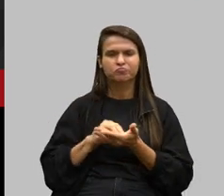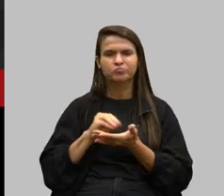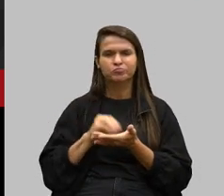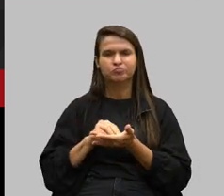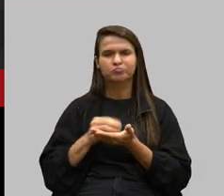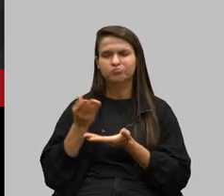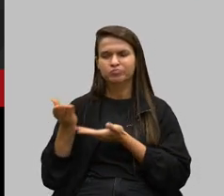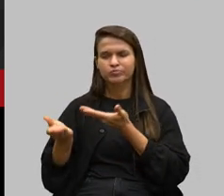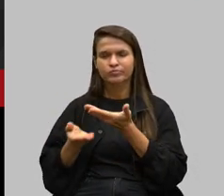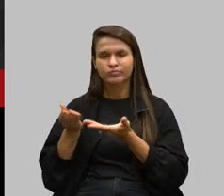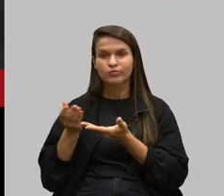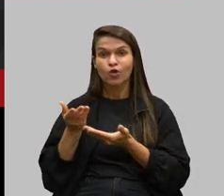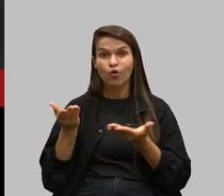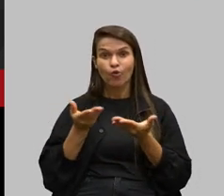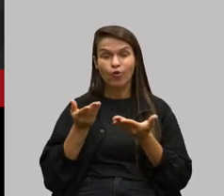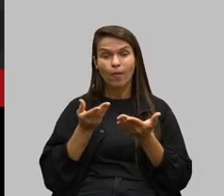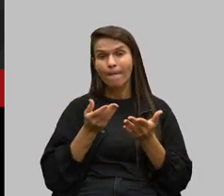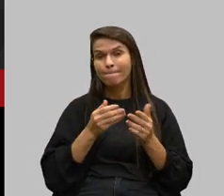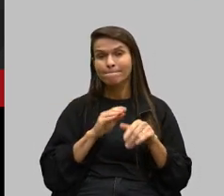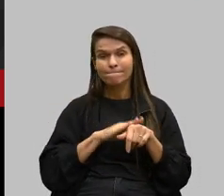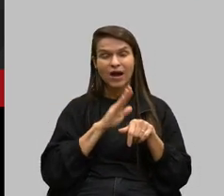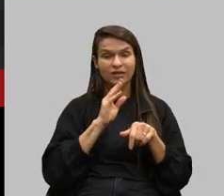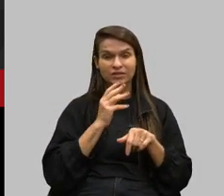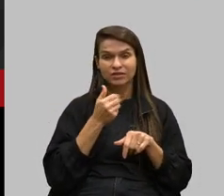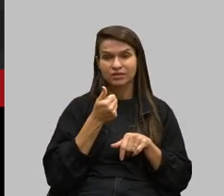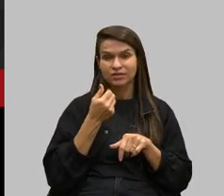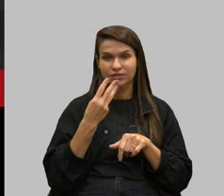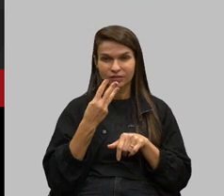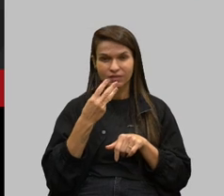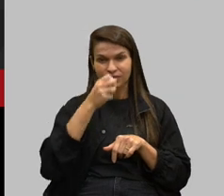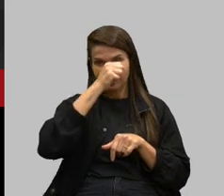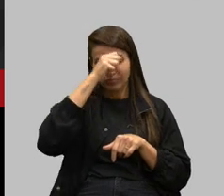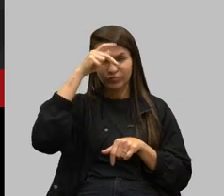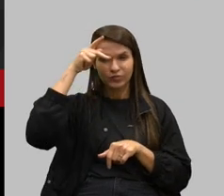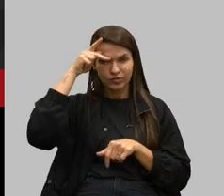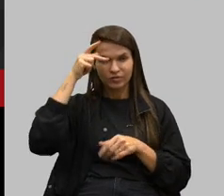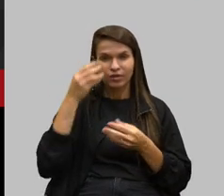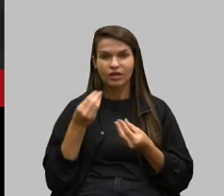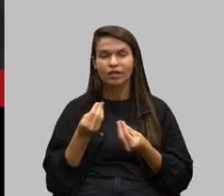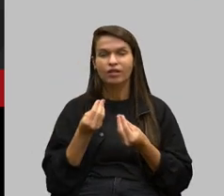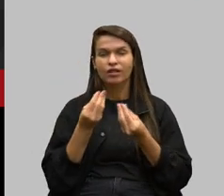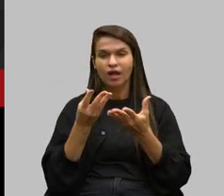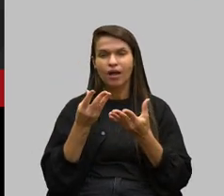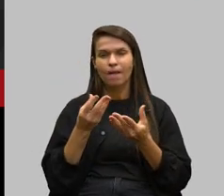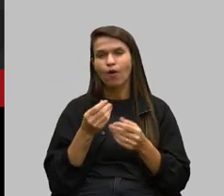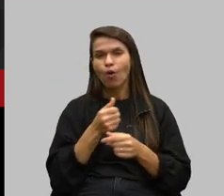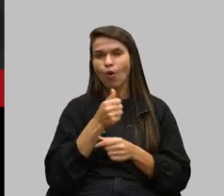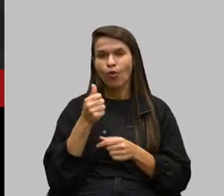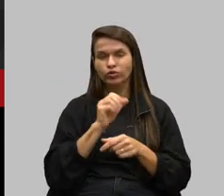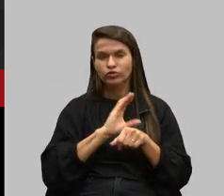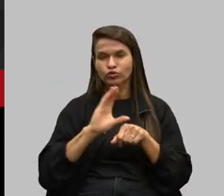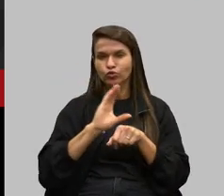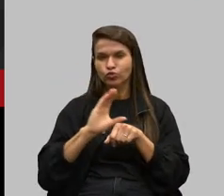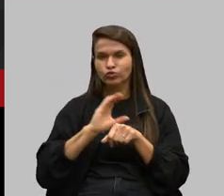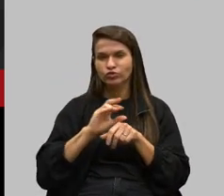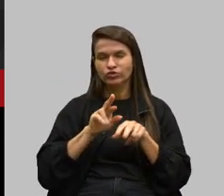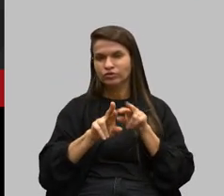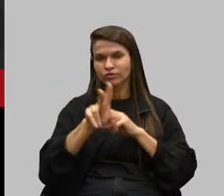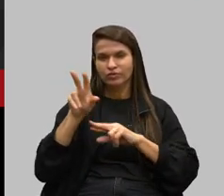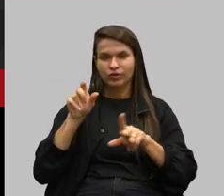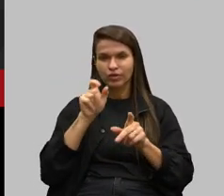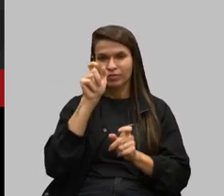então a gente hoje tá em mais 13 municípios e oferecendo mais 11 cursos diferentes para PR as pessoas que